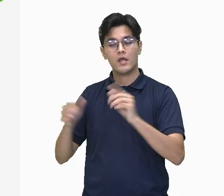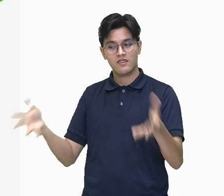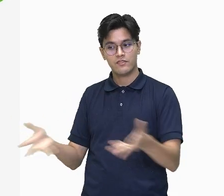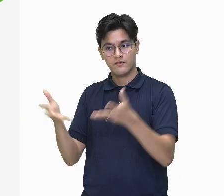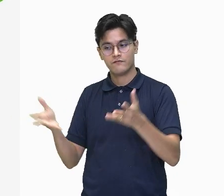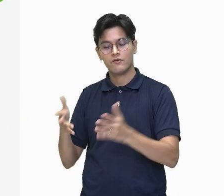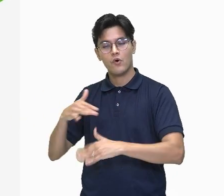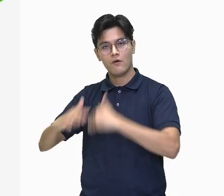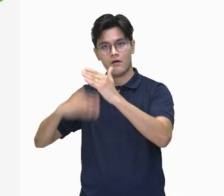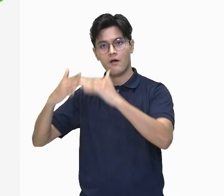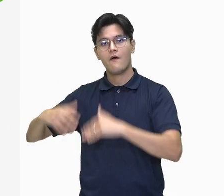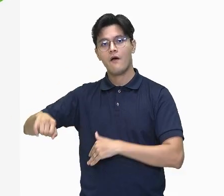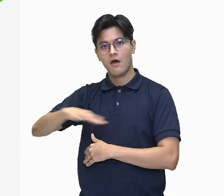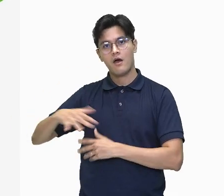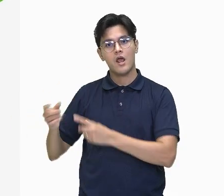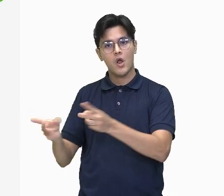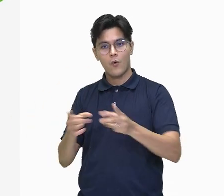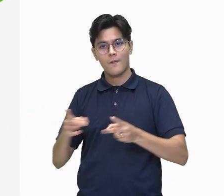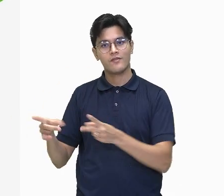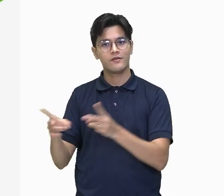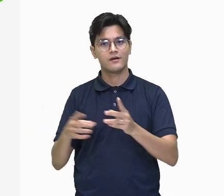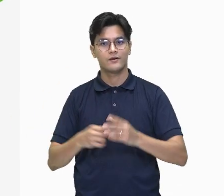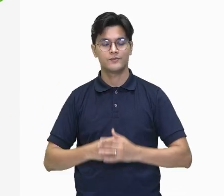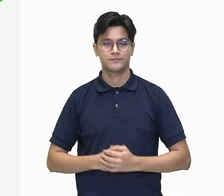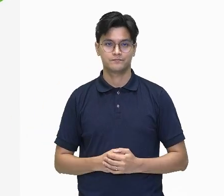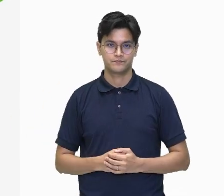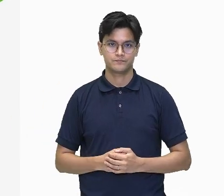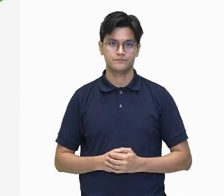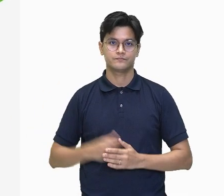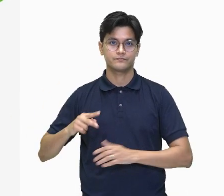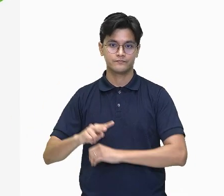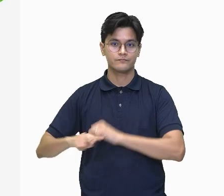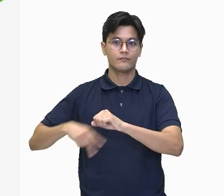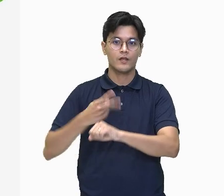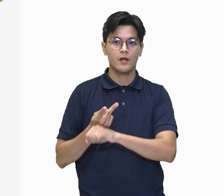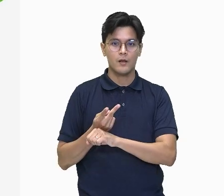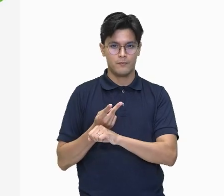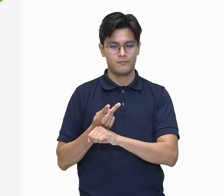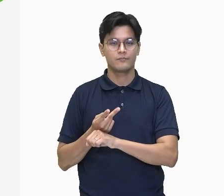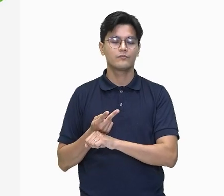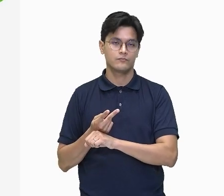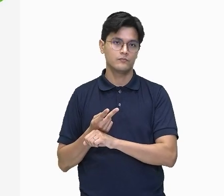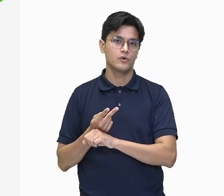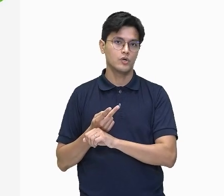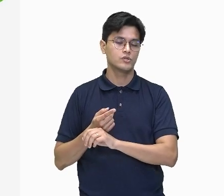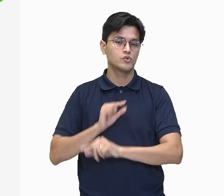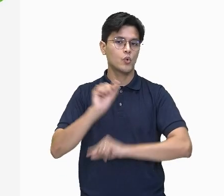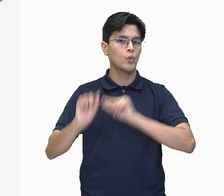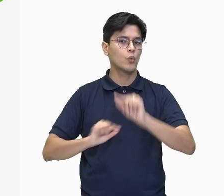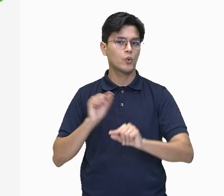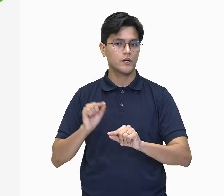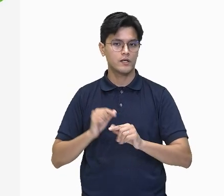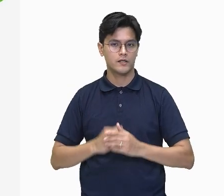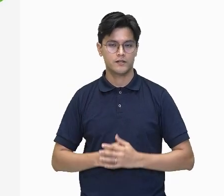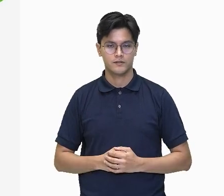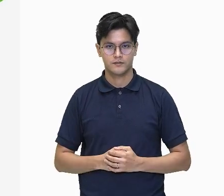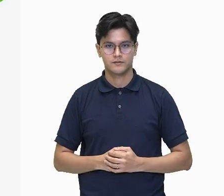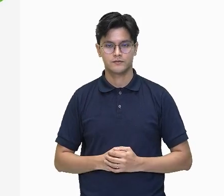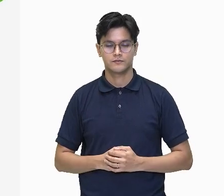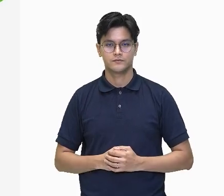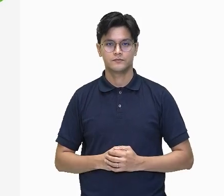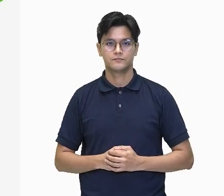Industrial, certo? Muito bem. Logo após a invenção da máquina a vapor, que deu origem